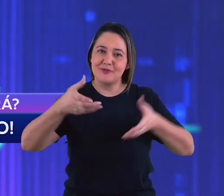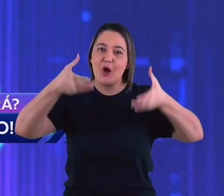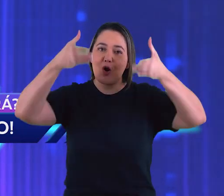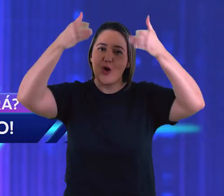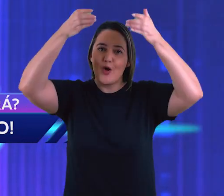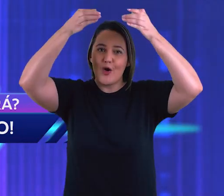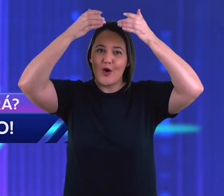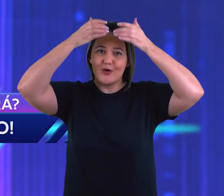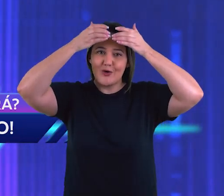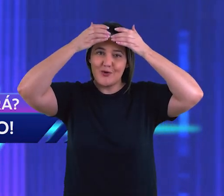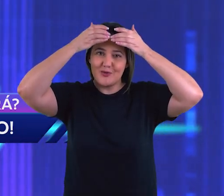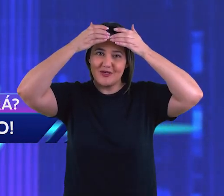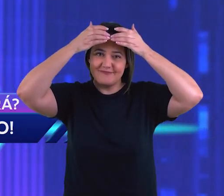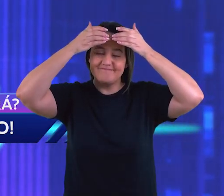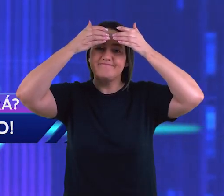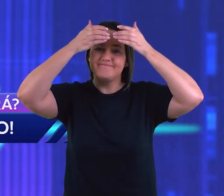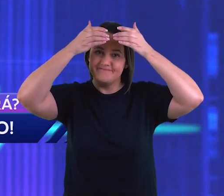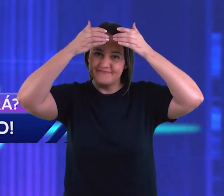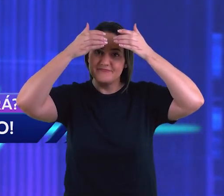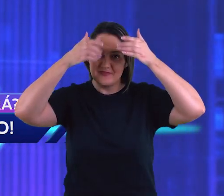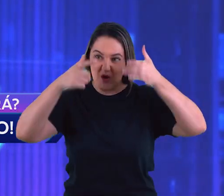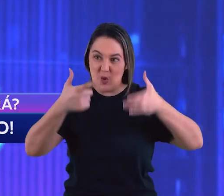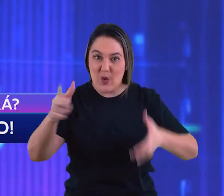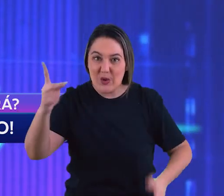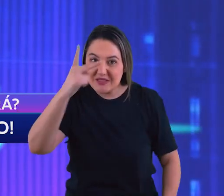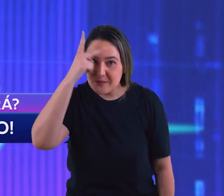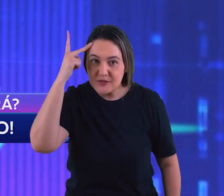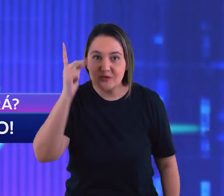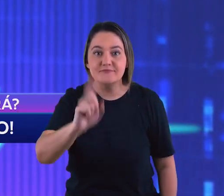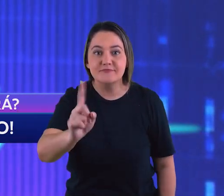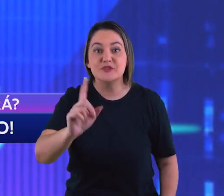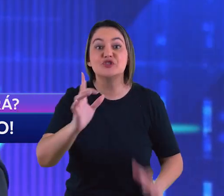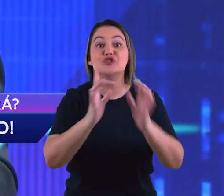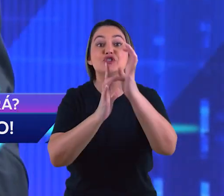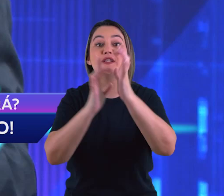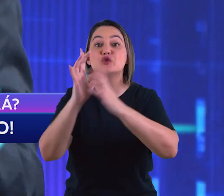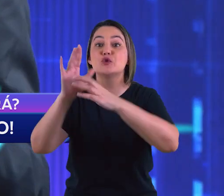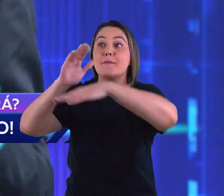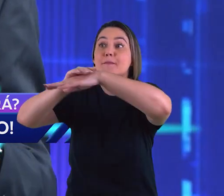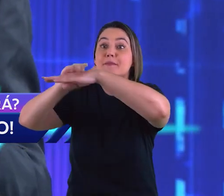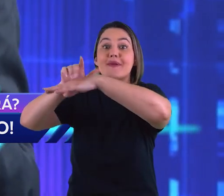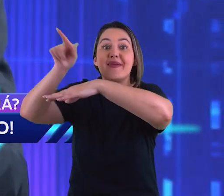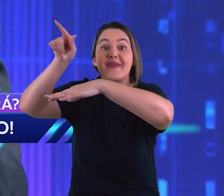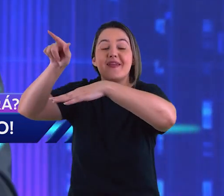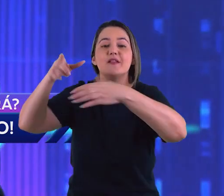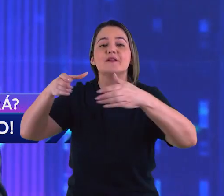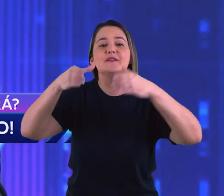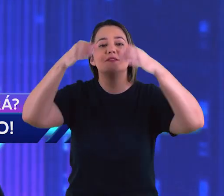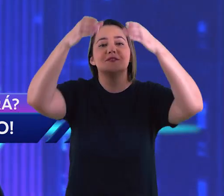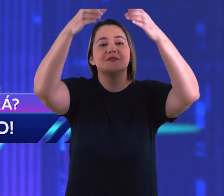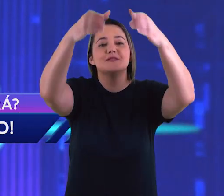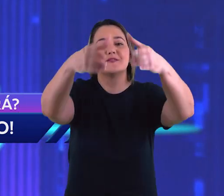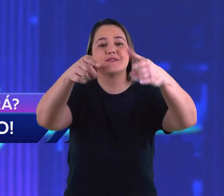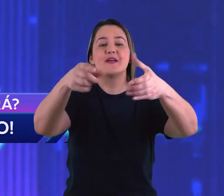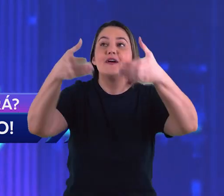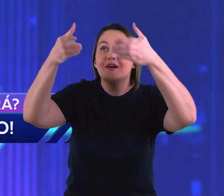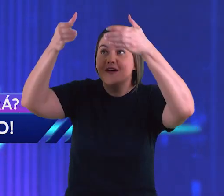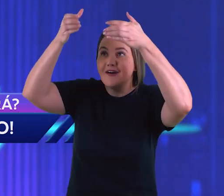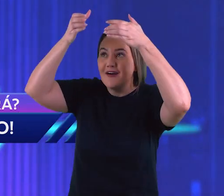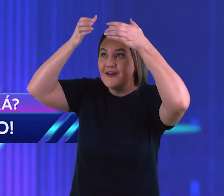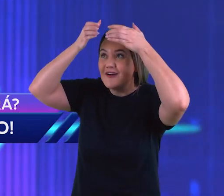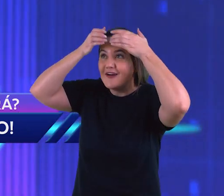vão colocar na sua cabeça. Será o próprio Jesus. Ele que está esperando um momento para